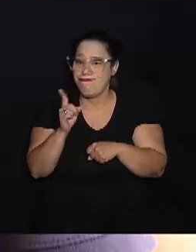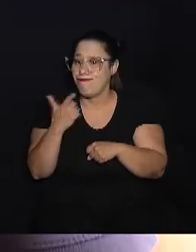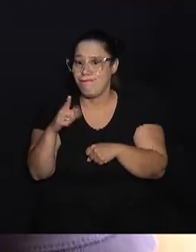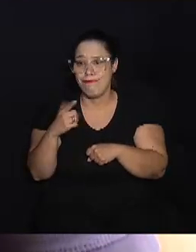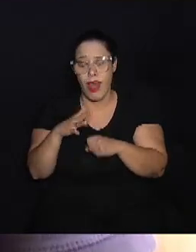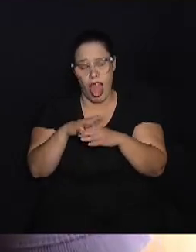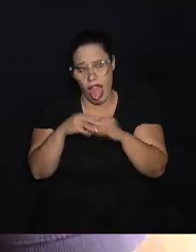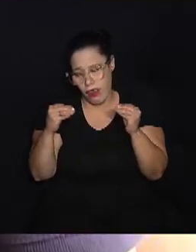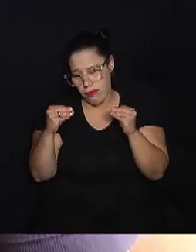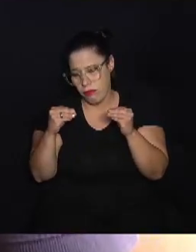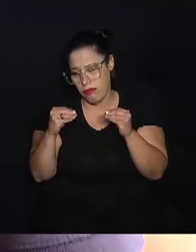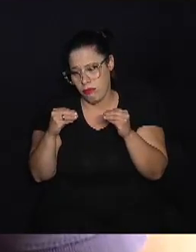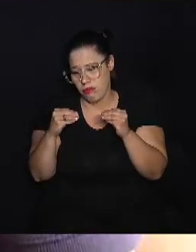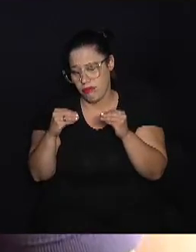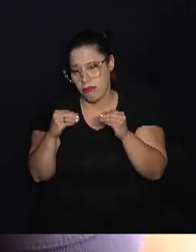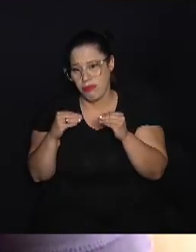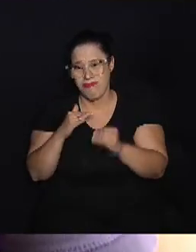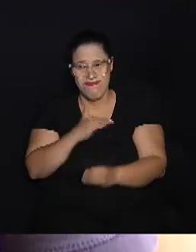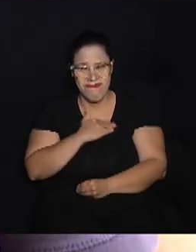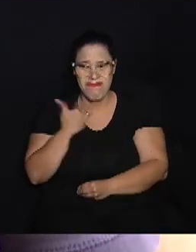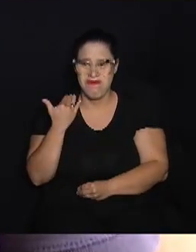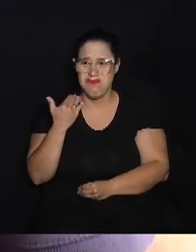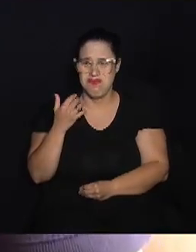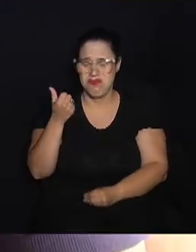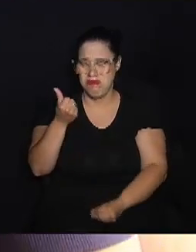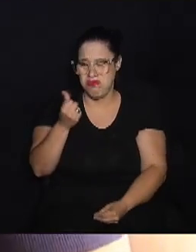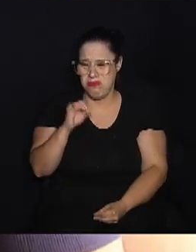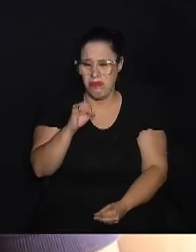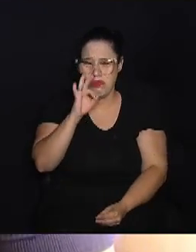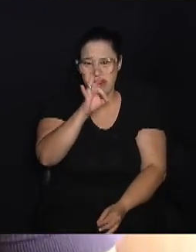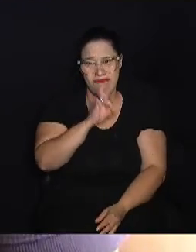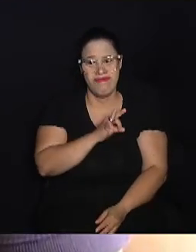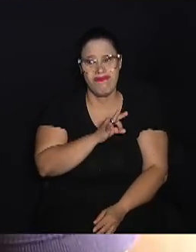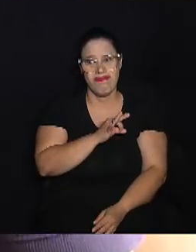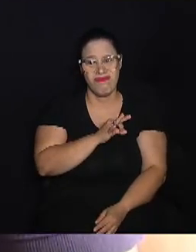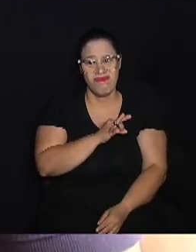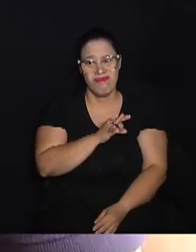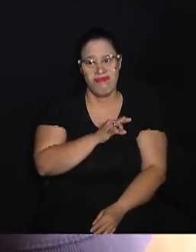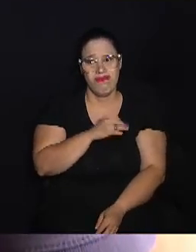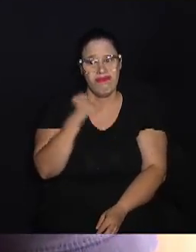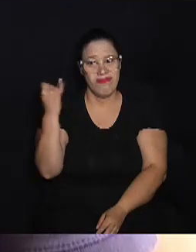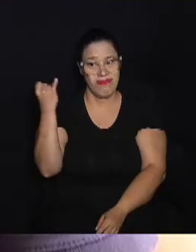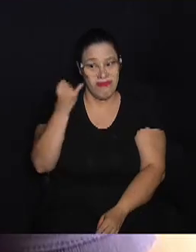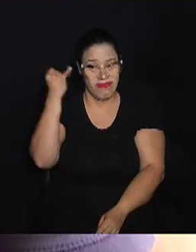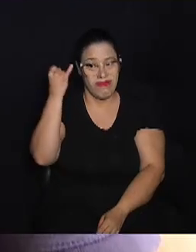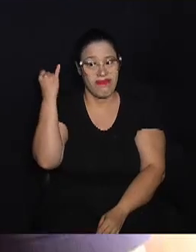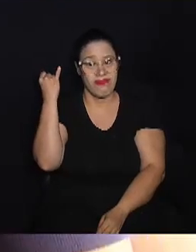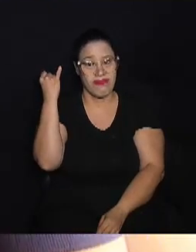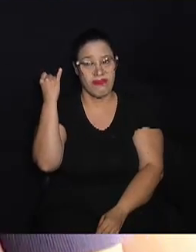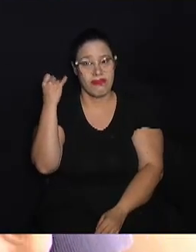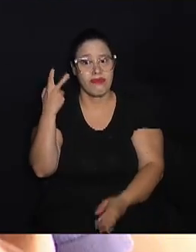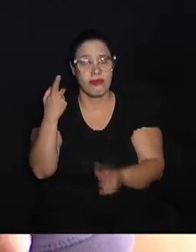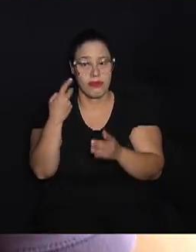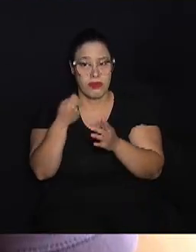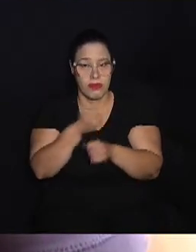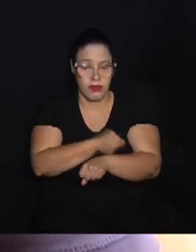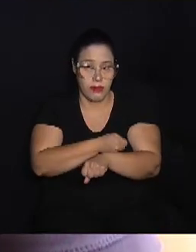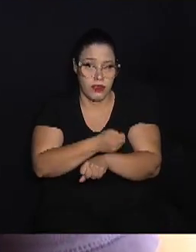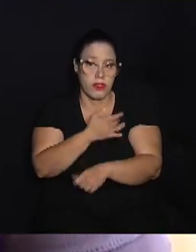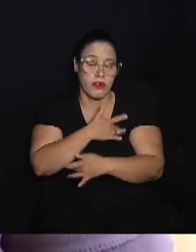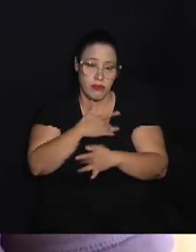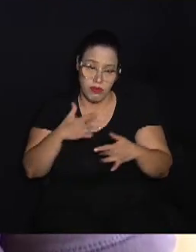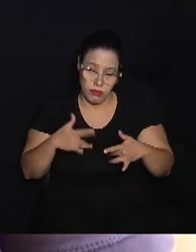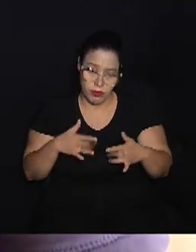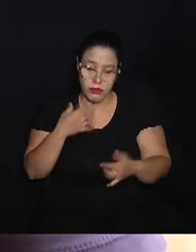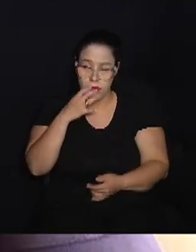uma doença que tem uma letalidade, uma fatalidade de 100%. A gente tão importante ter os animais vacinados, primeiro pensando na saúde